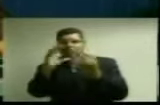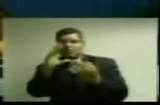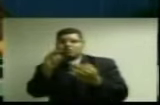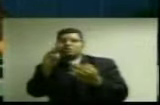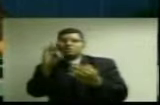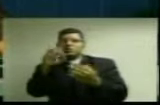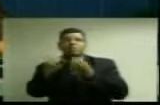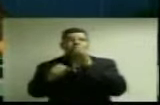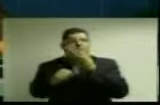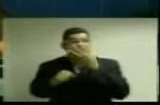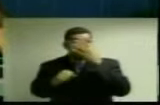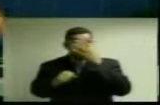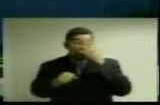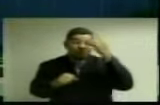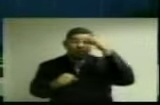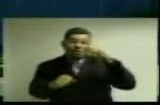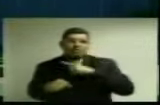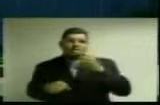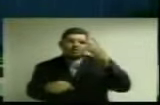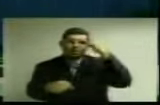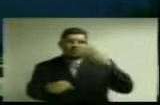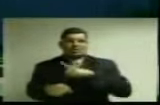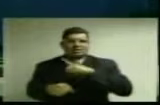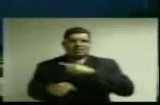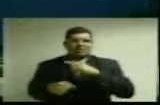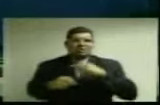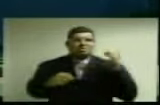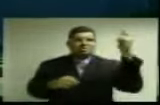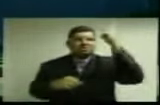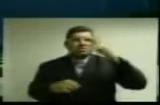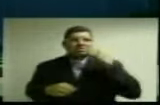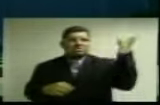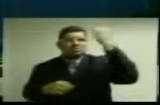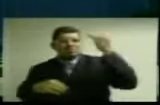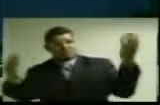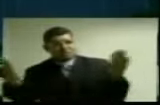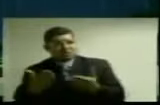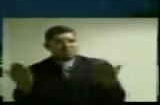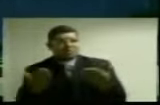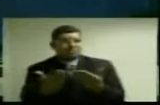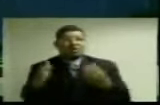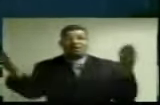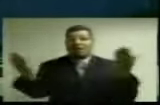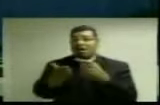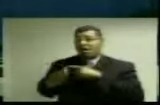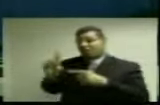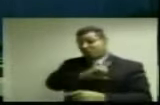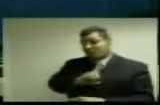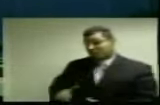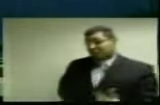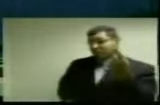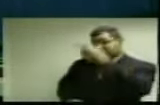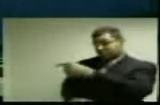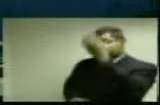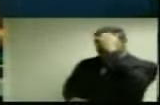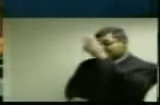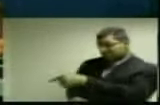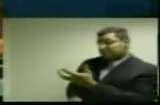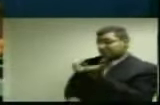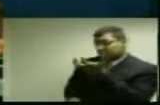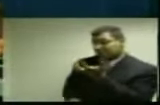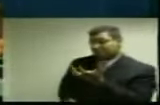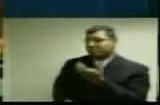cubana. Acho que o sistema tem alguns valores importantes. Agora, deputado Zé Ricardo, Vossa